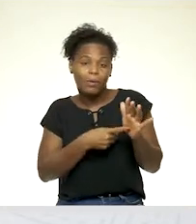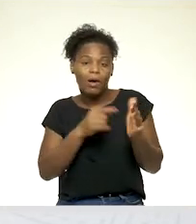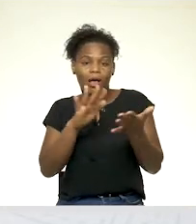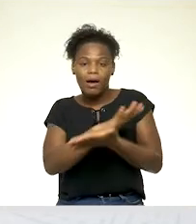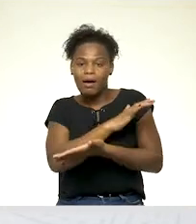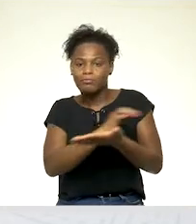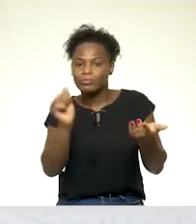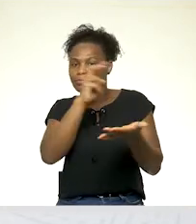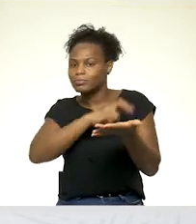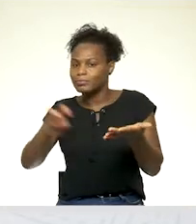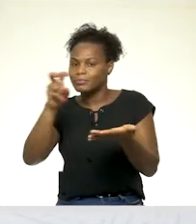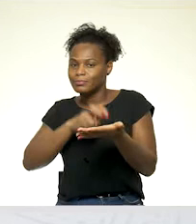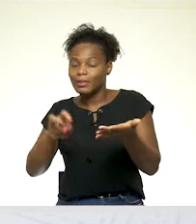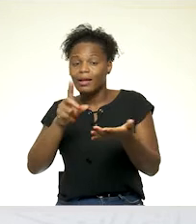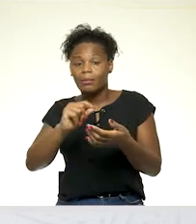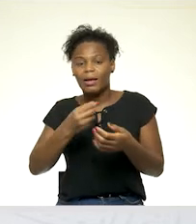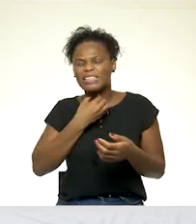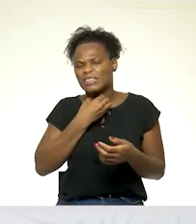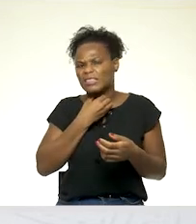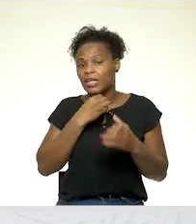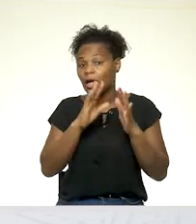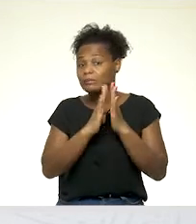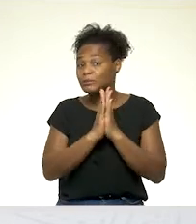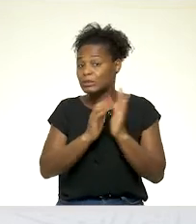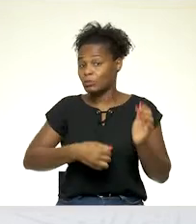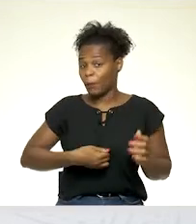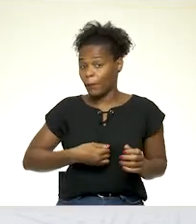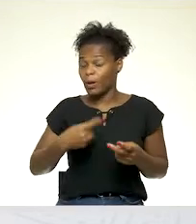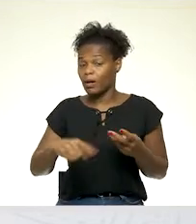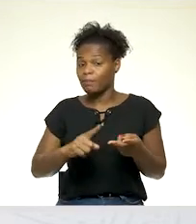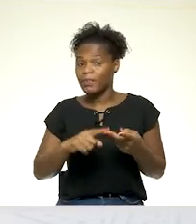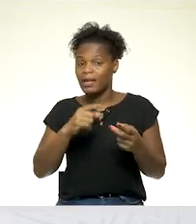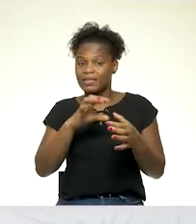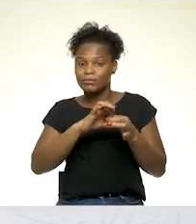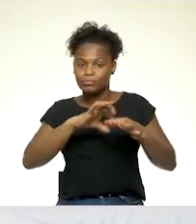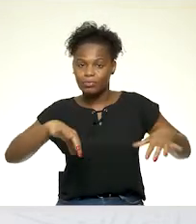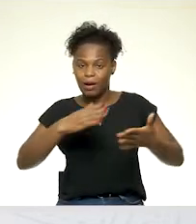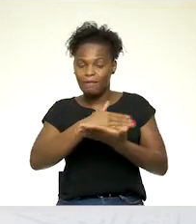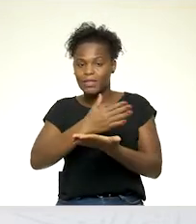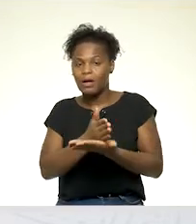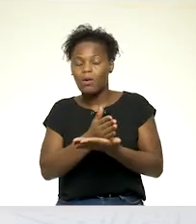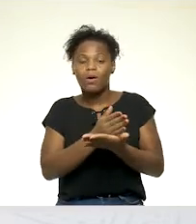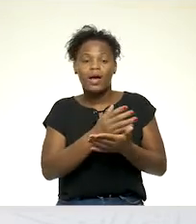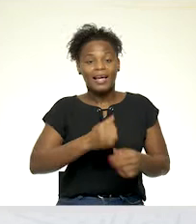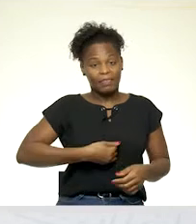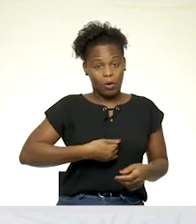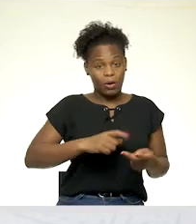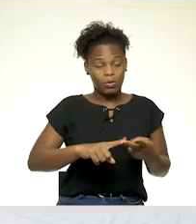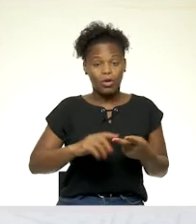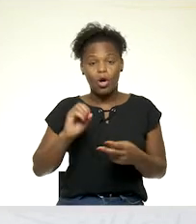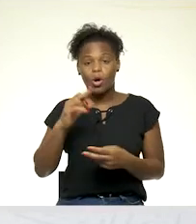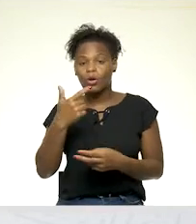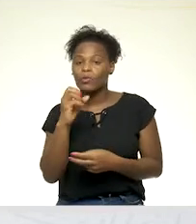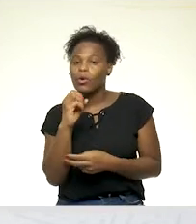imprensa. Houve também crise na cristandade, houve divisão entre católicos e